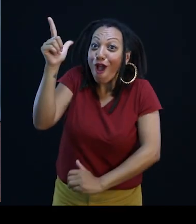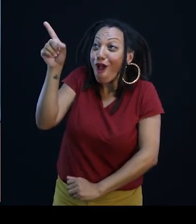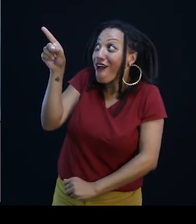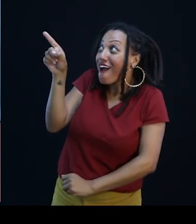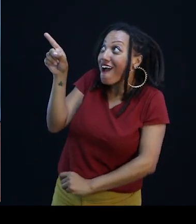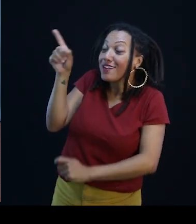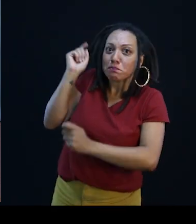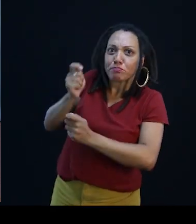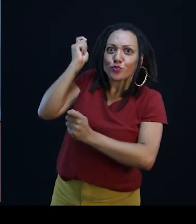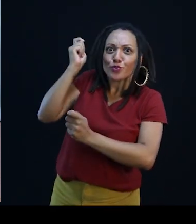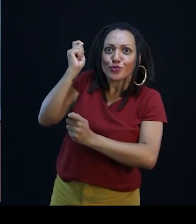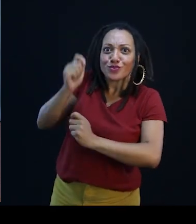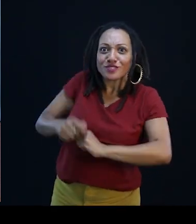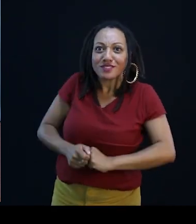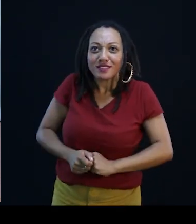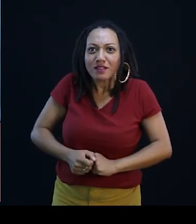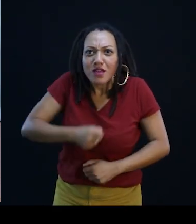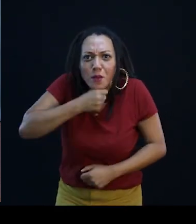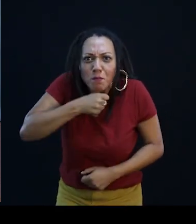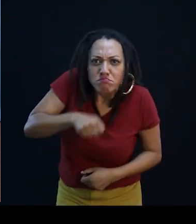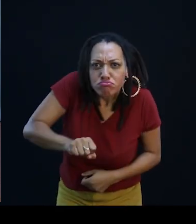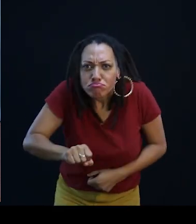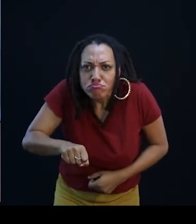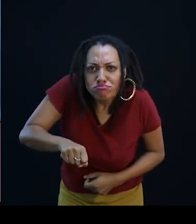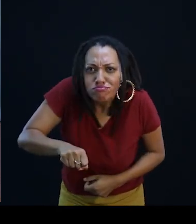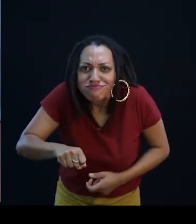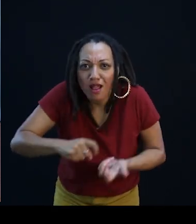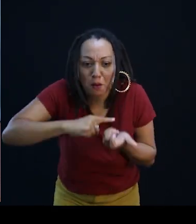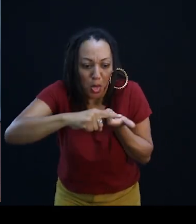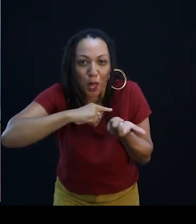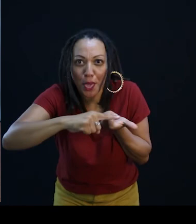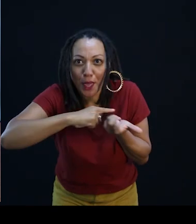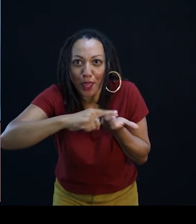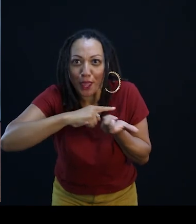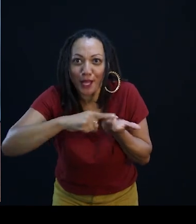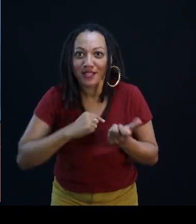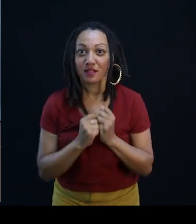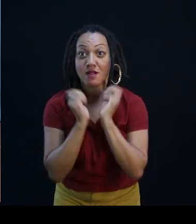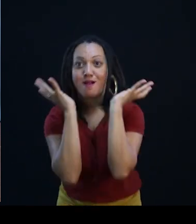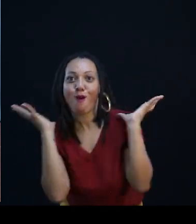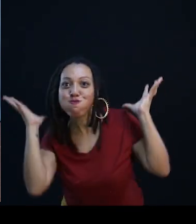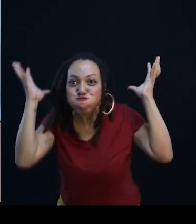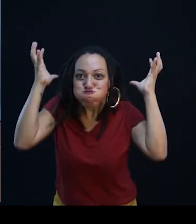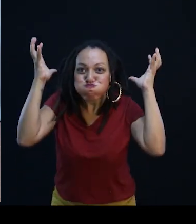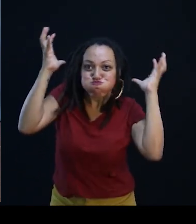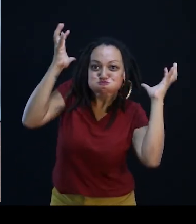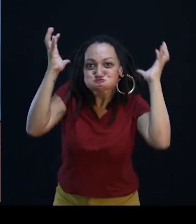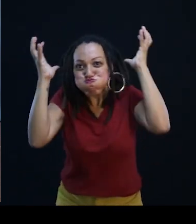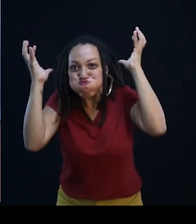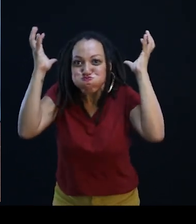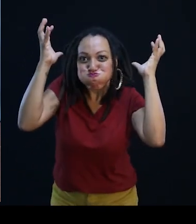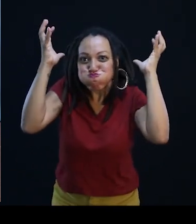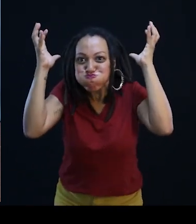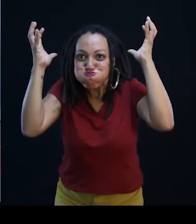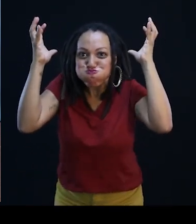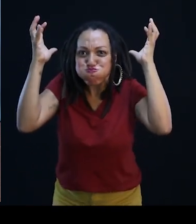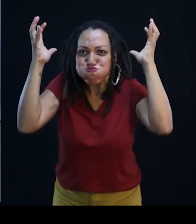nascendo ali, eu vi uma velhinha assim, com a trouxa desse